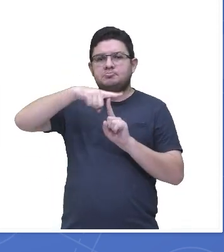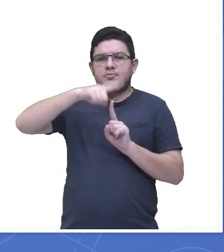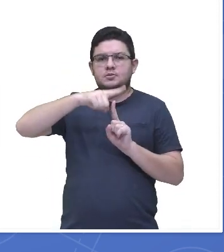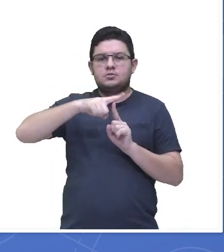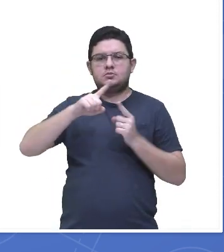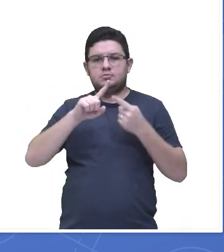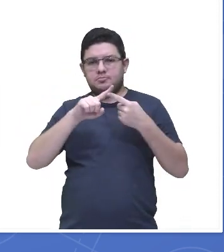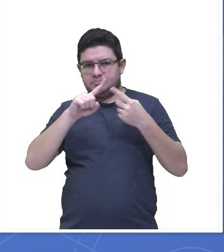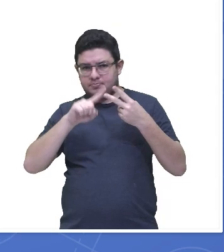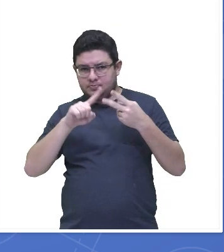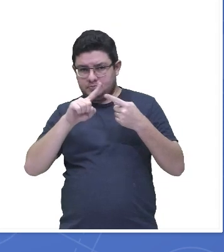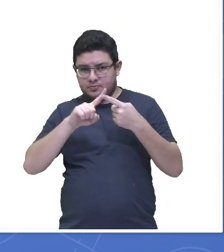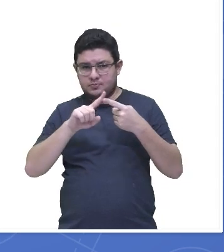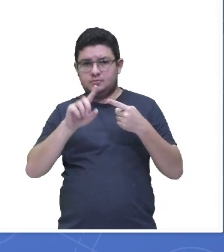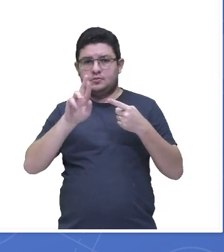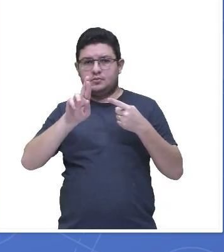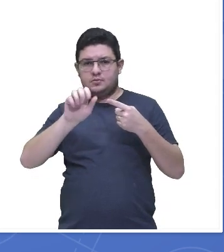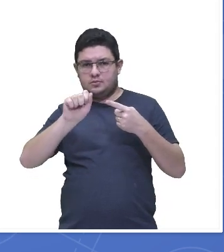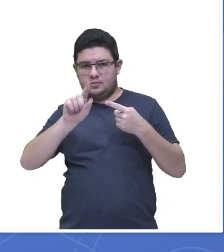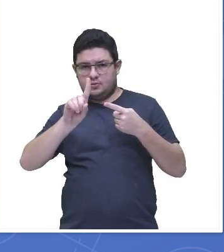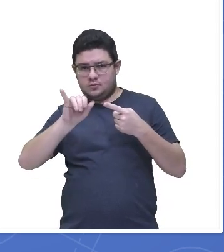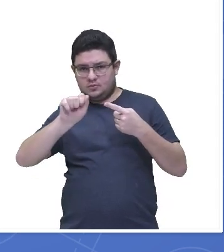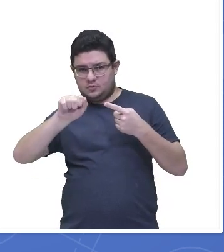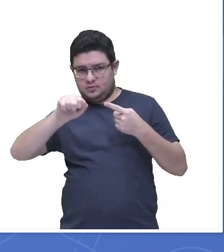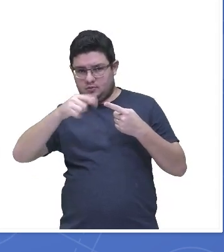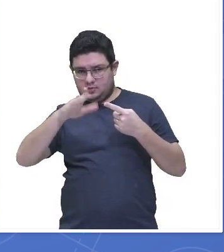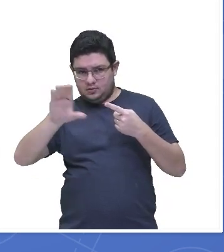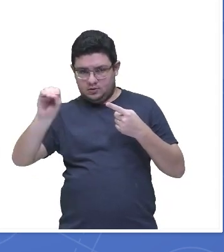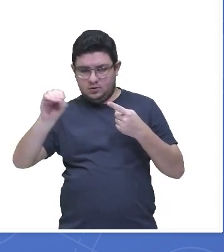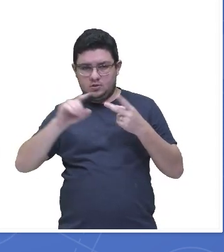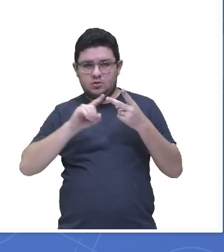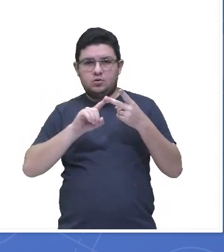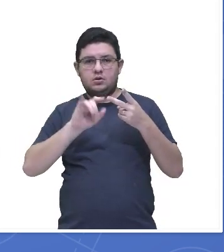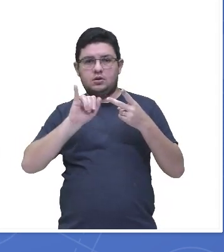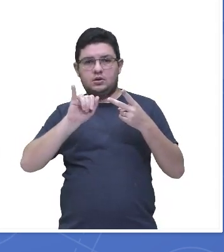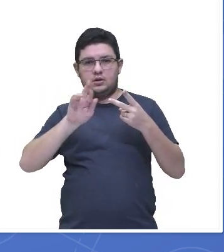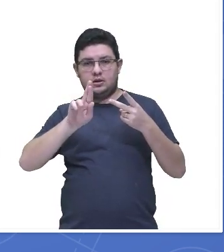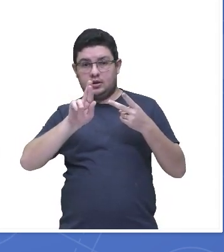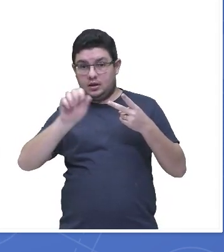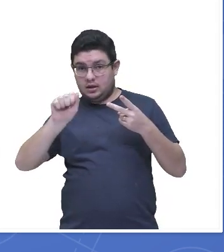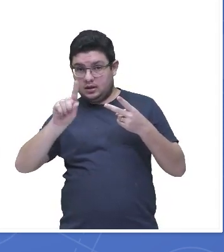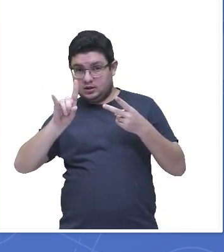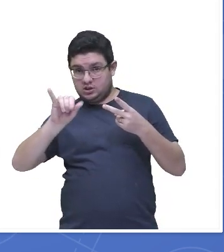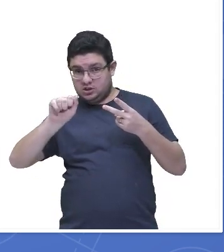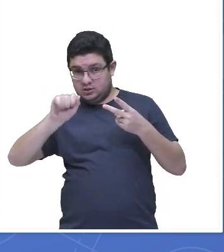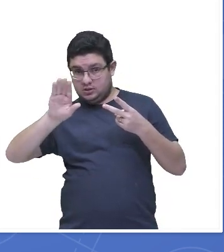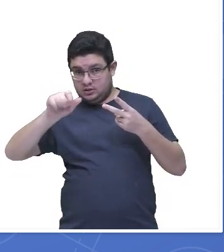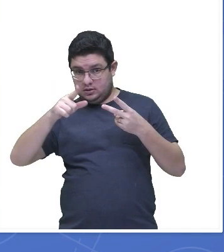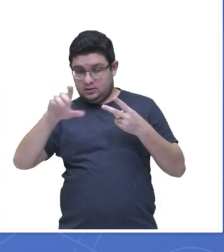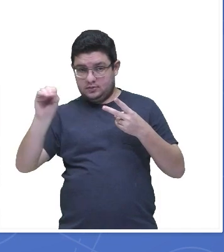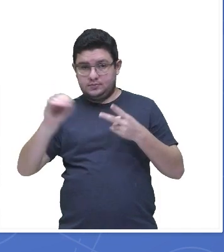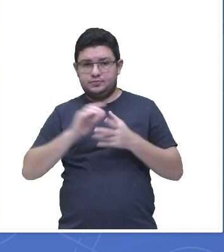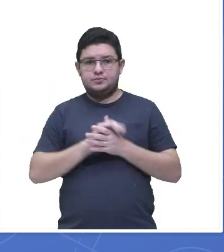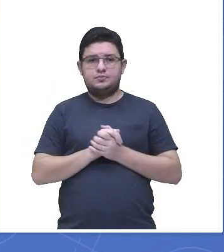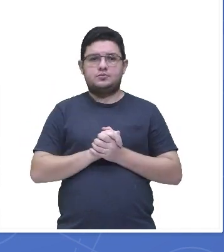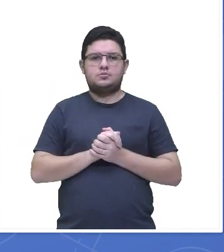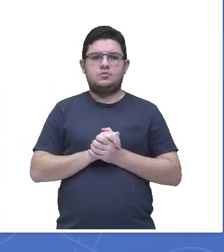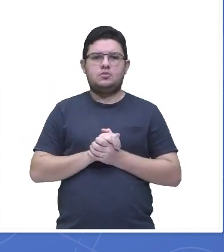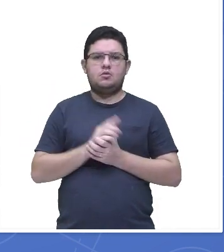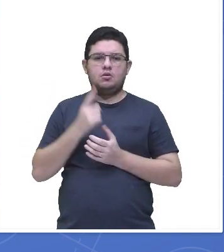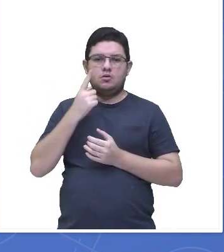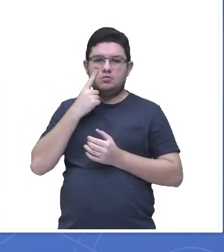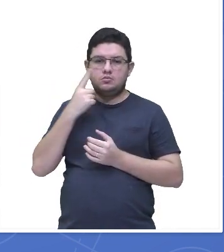os corpos, né, eles estando em qualquer temperatura, como você vai ver aí na imagem, né, da pessoa se